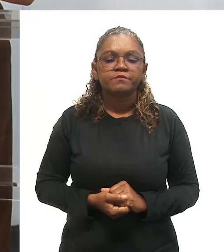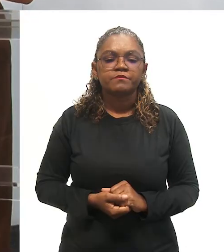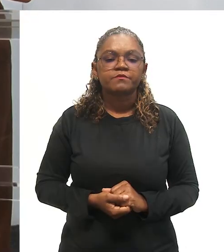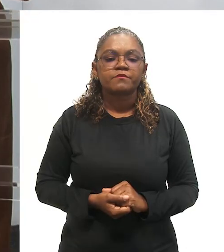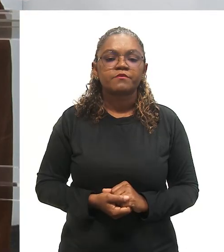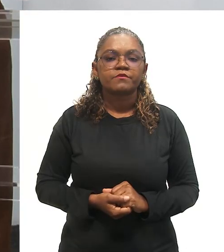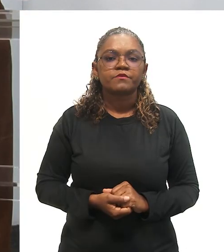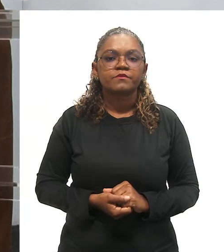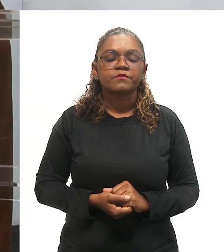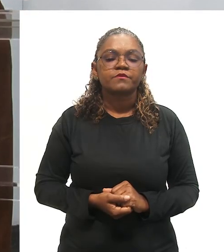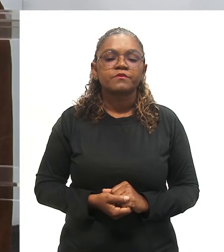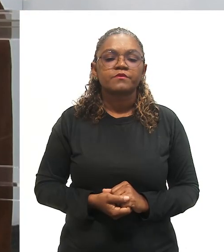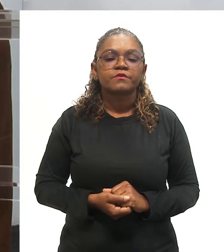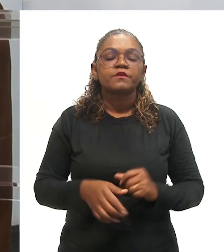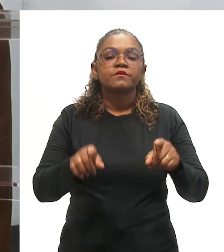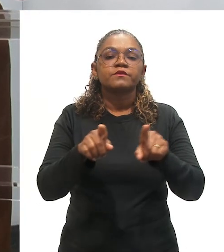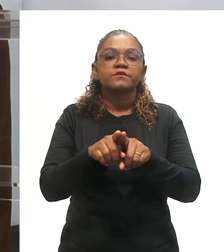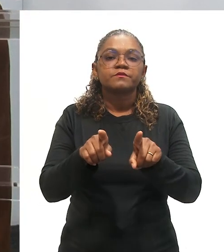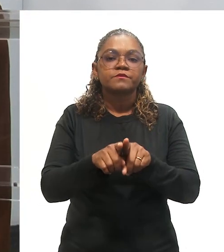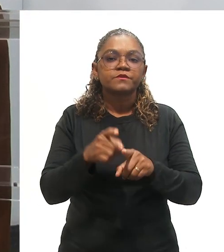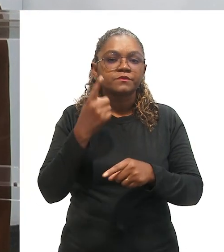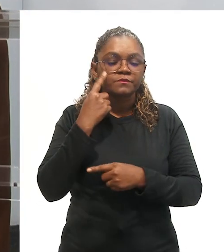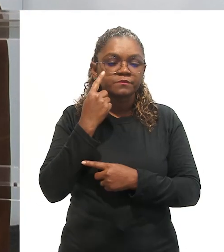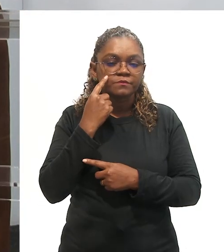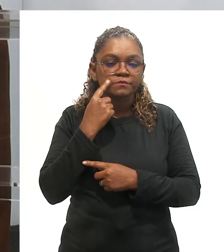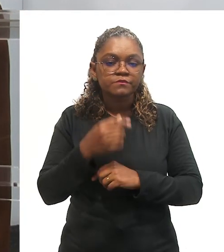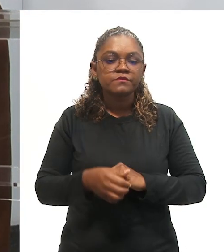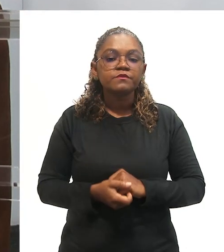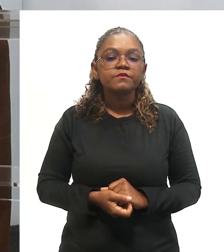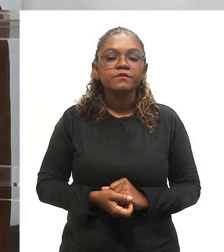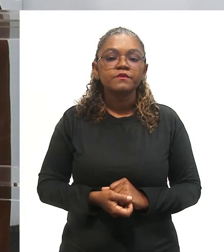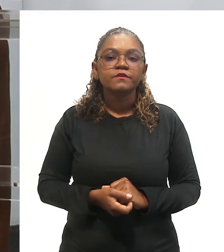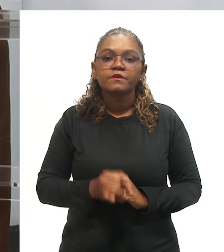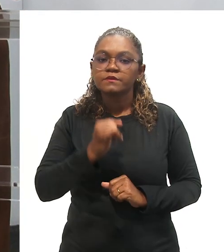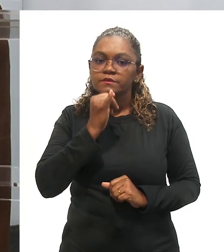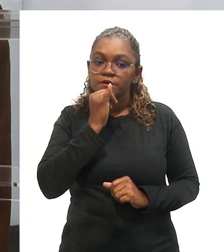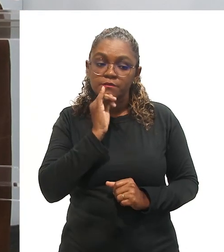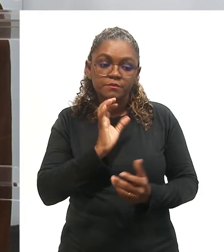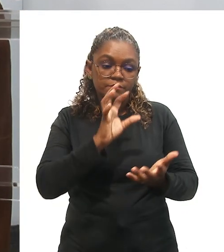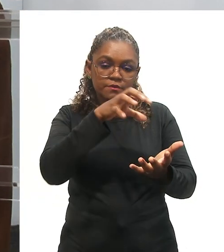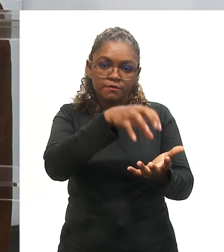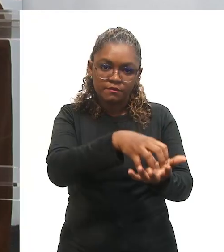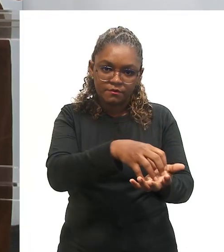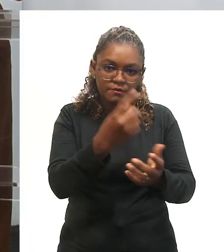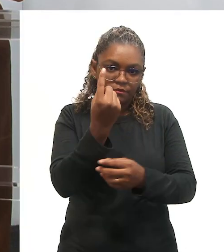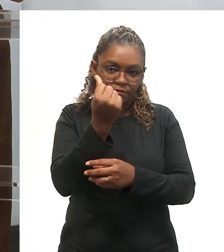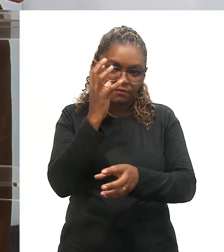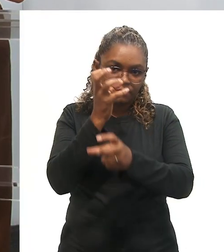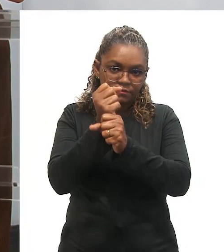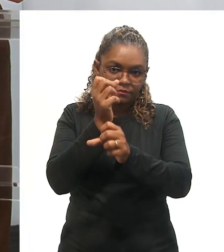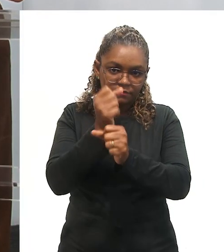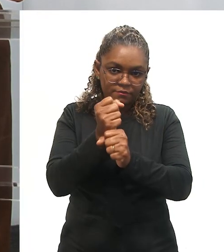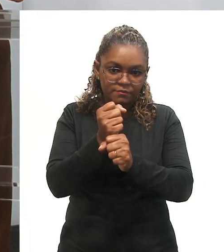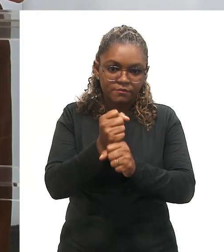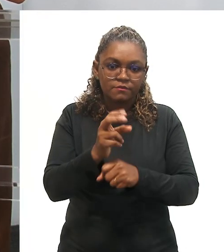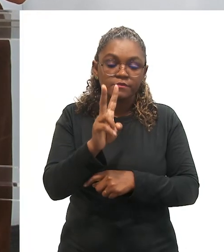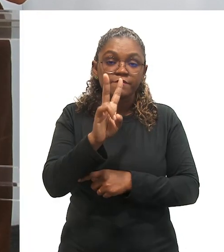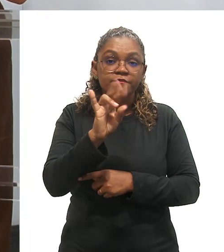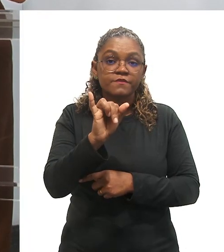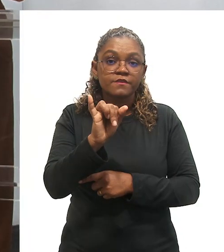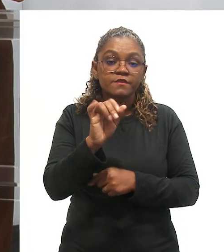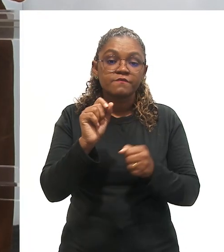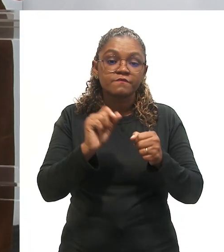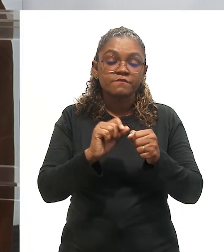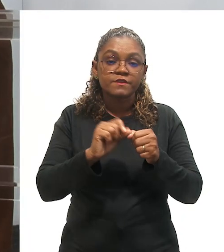tá? E volto ainda, vamos fazer um link aqui, quando a unidade